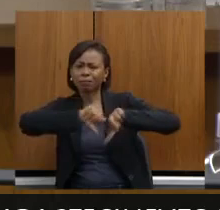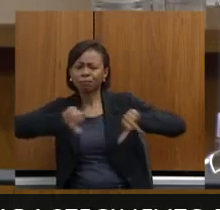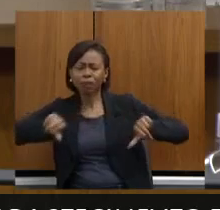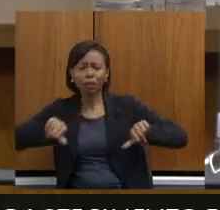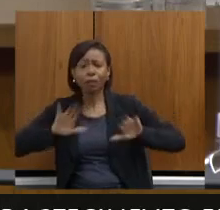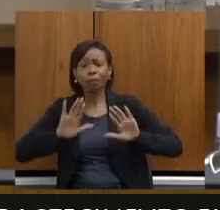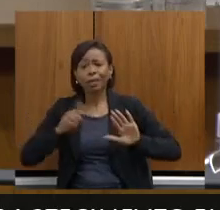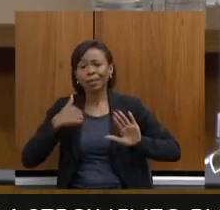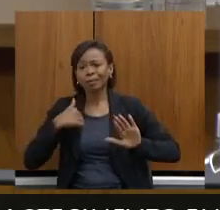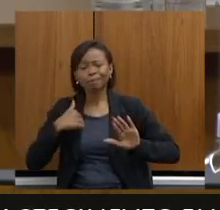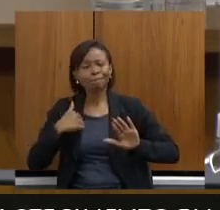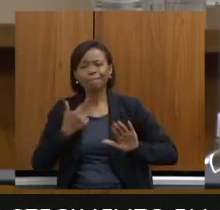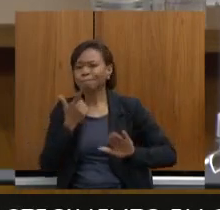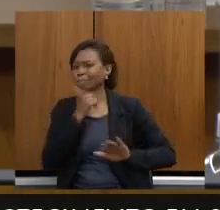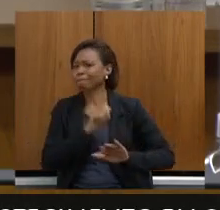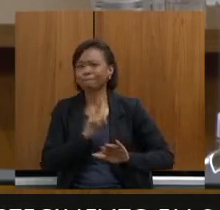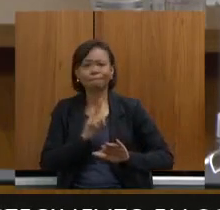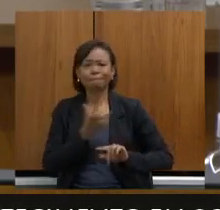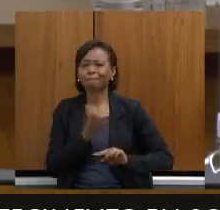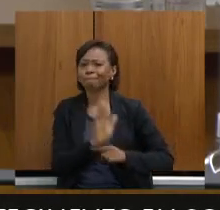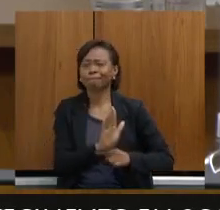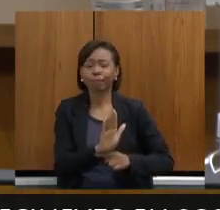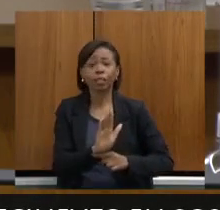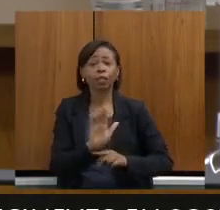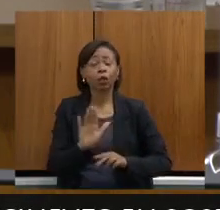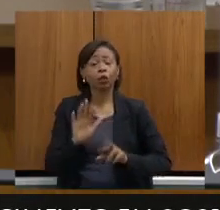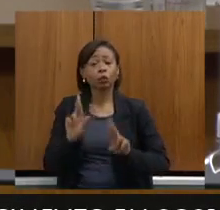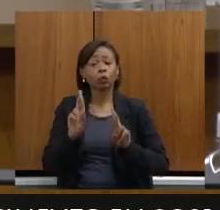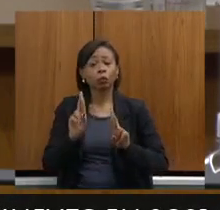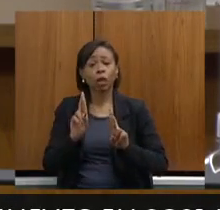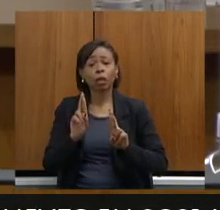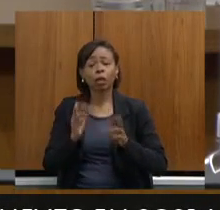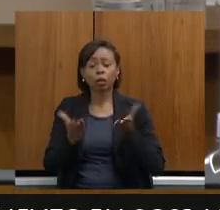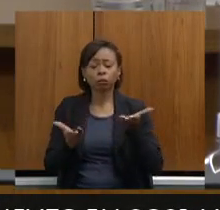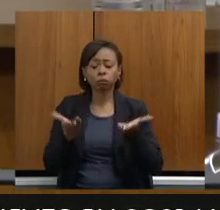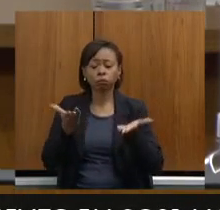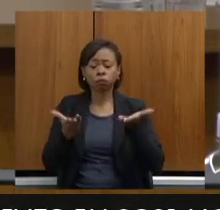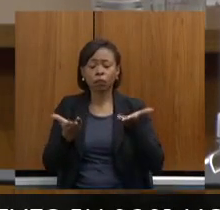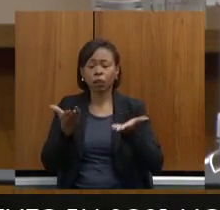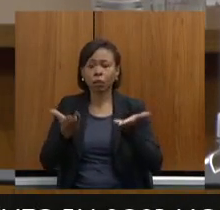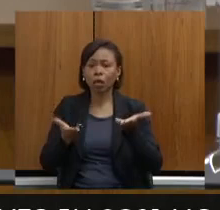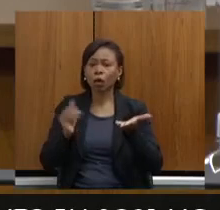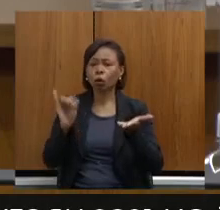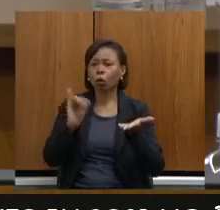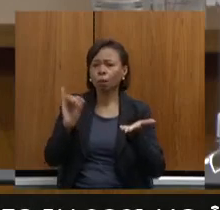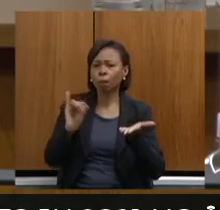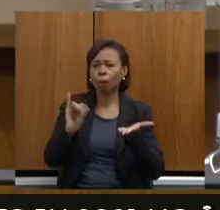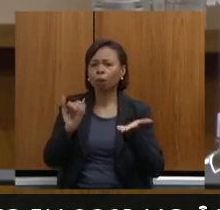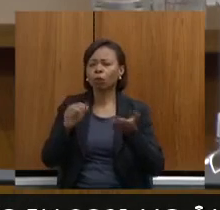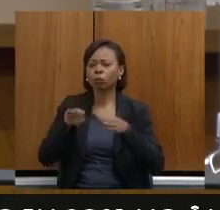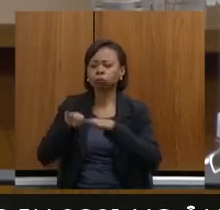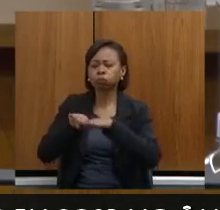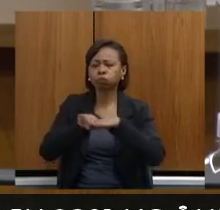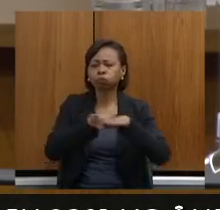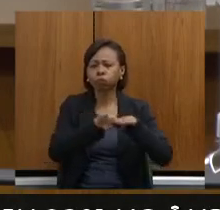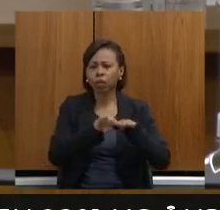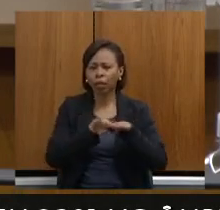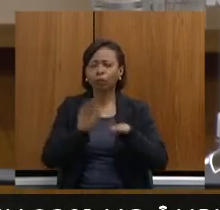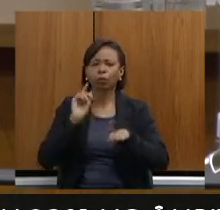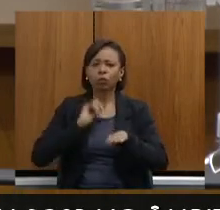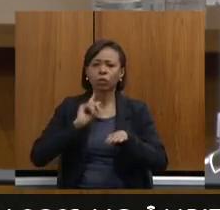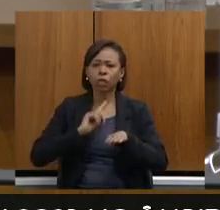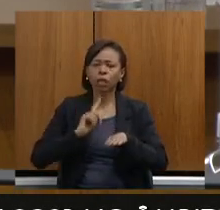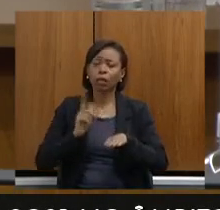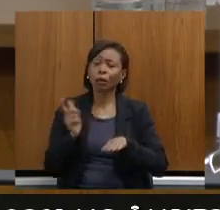como atender da gente espera que com isso é que lhe dando oficialmente o estado a gente tenha recursos para o fomento que é um